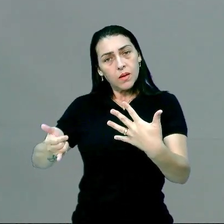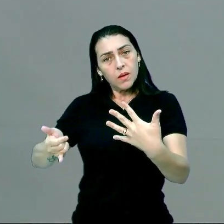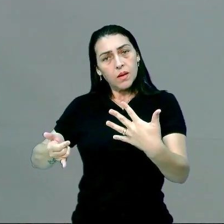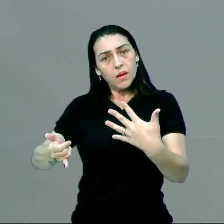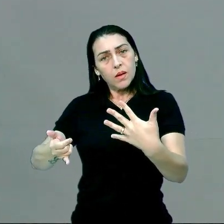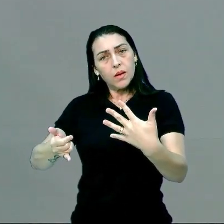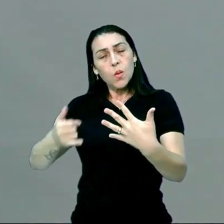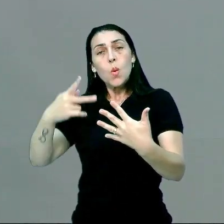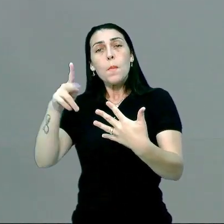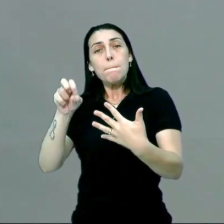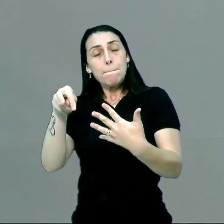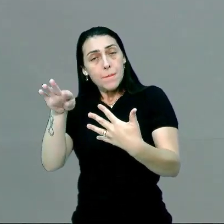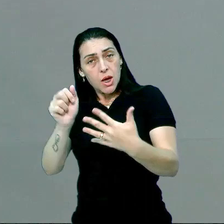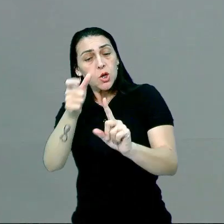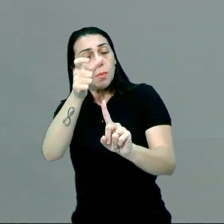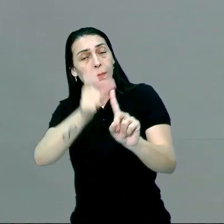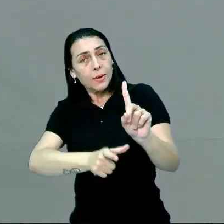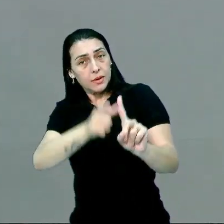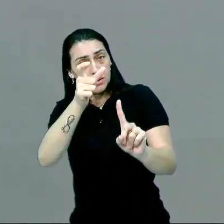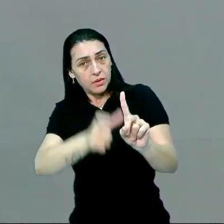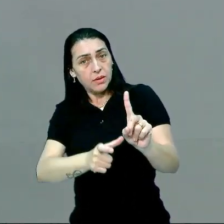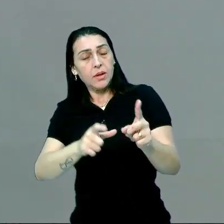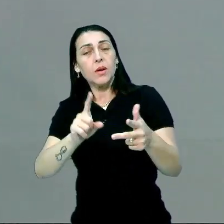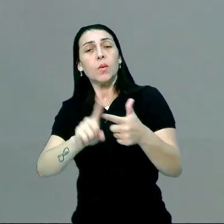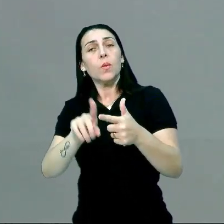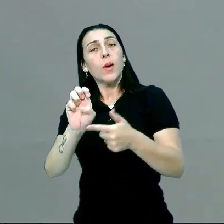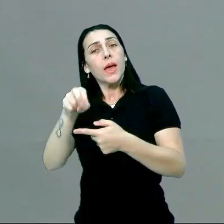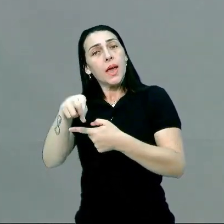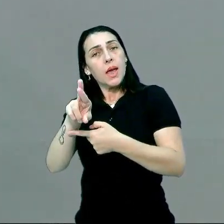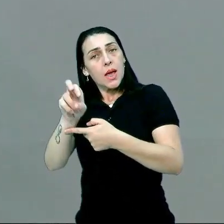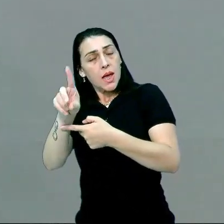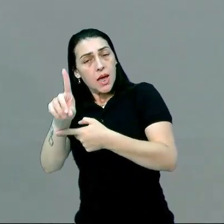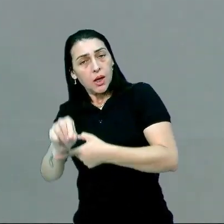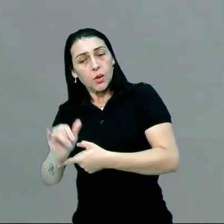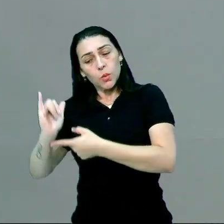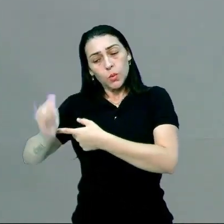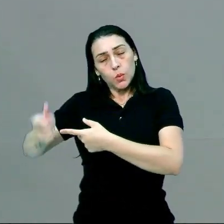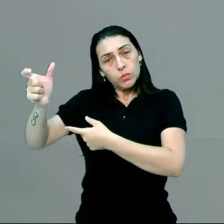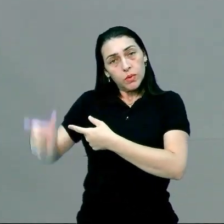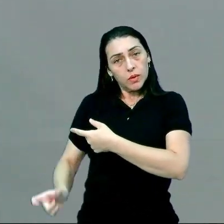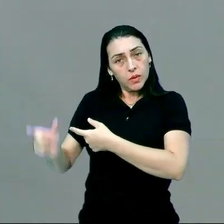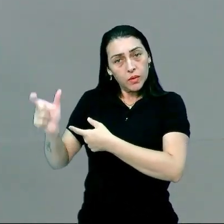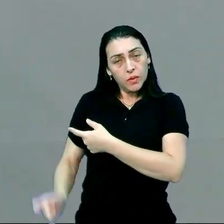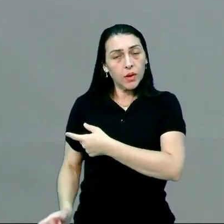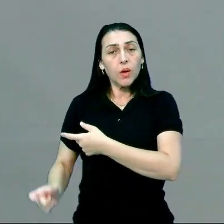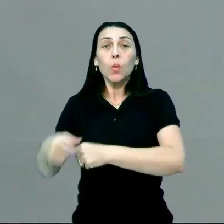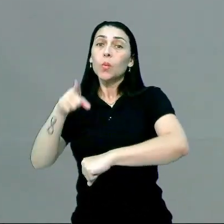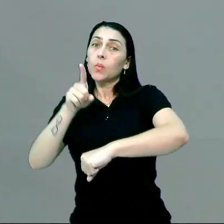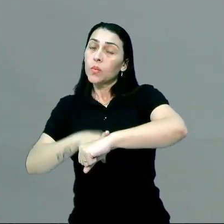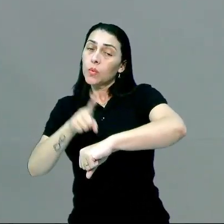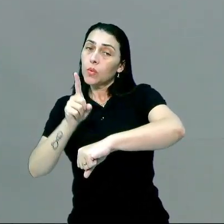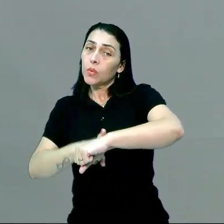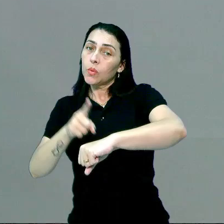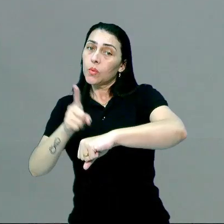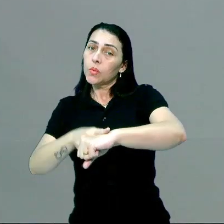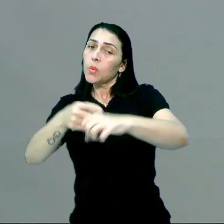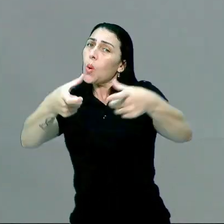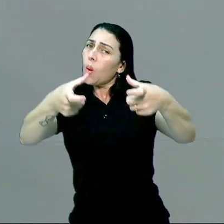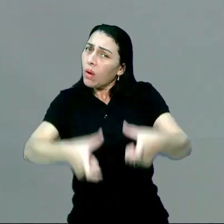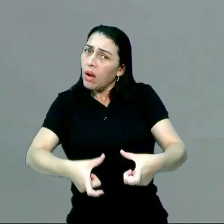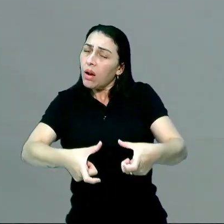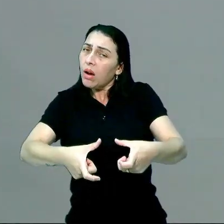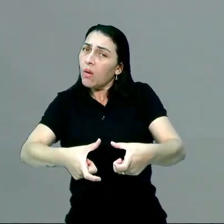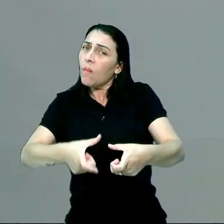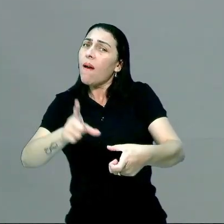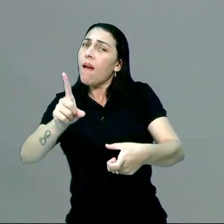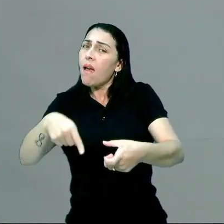lá o pente, o personagem, o enredo, o narrador, o tempo e o espaço. Será